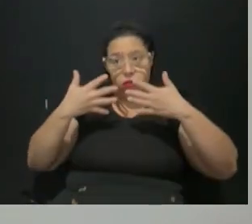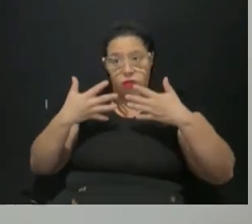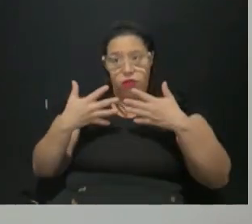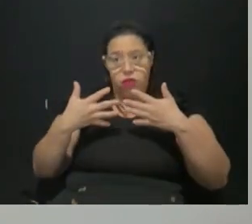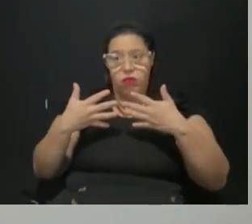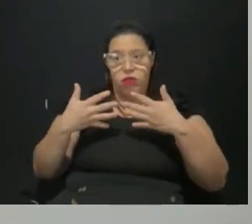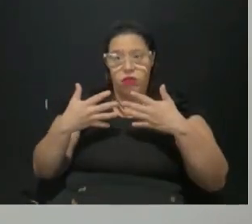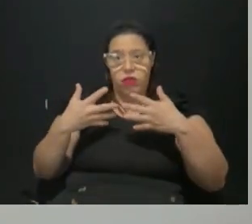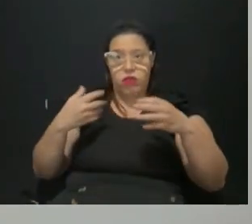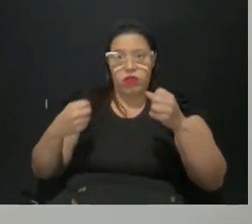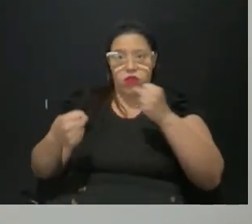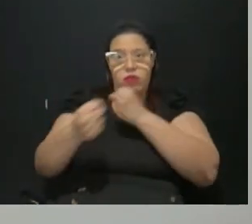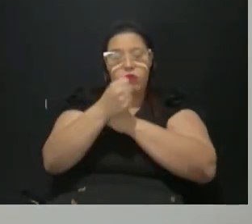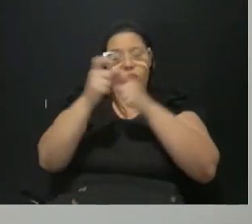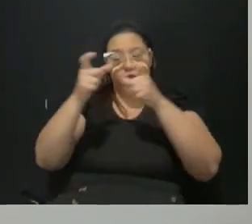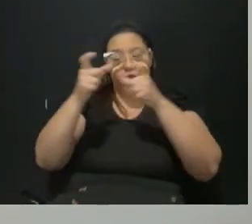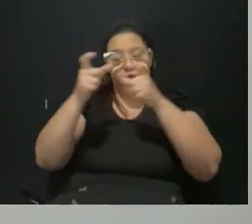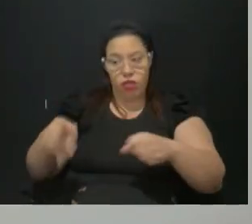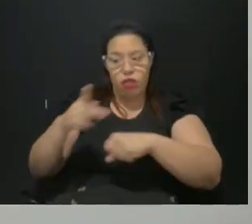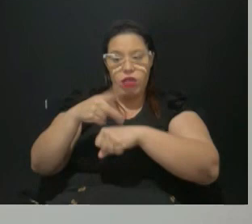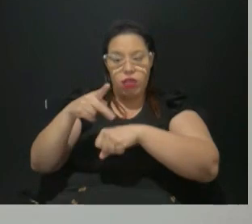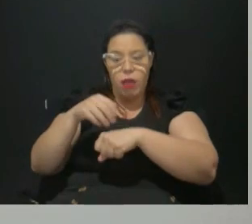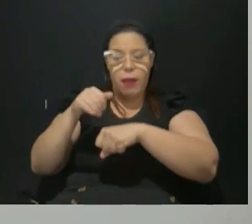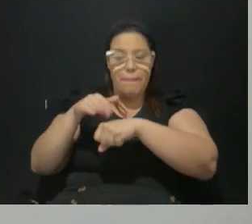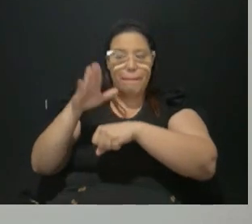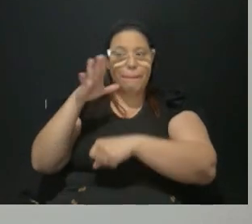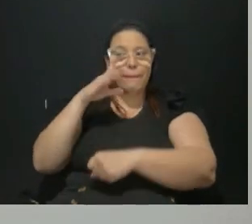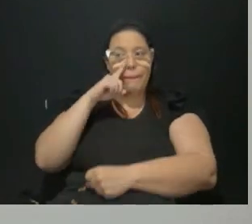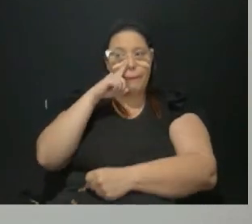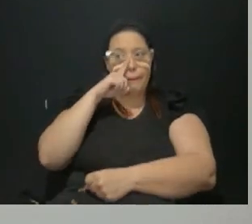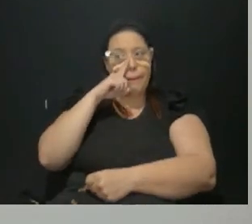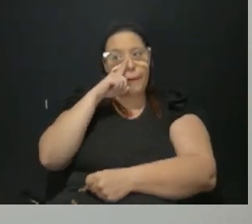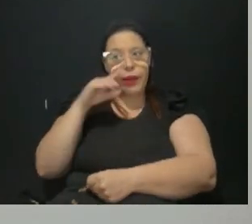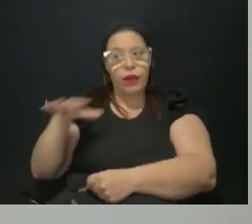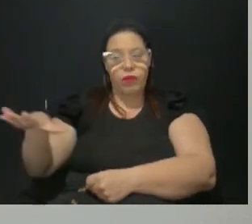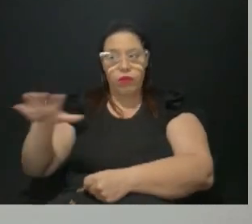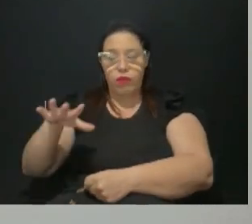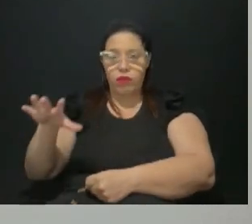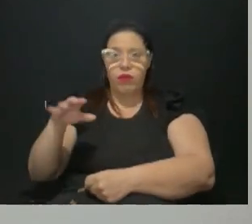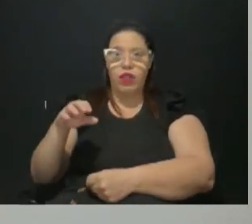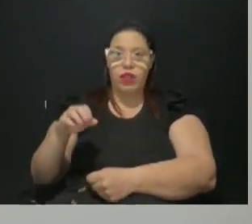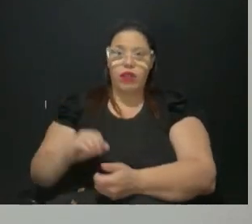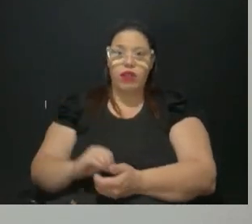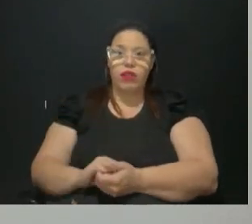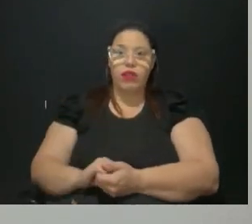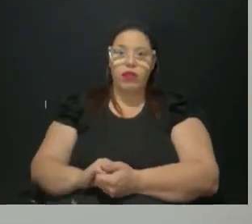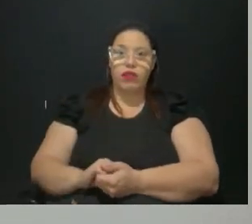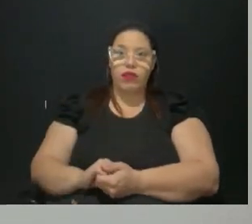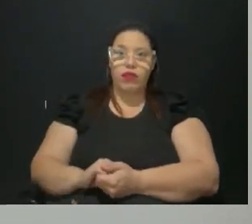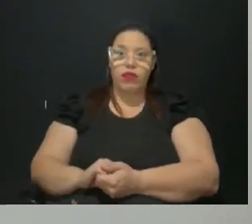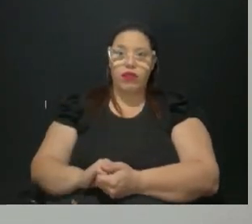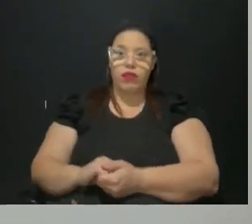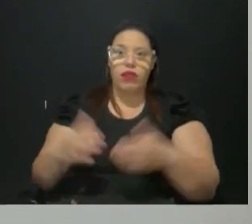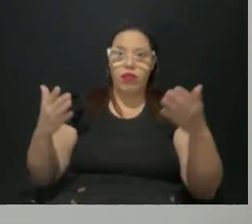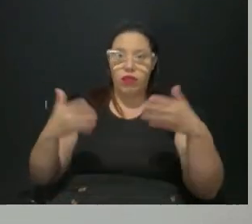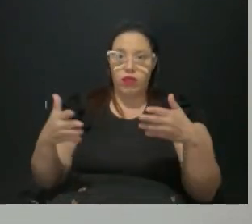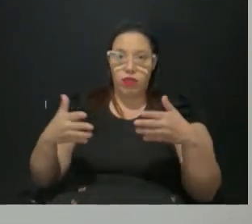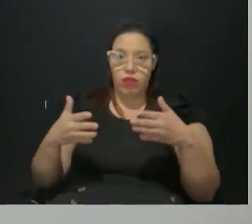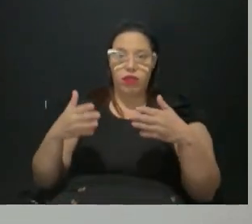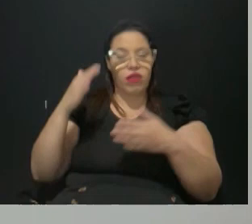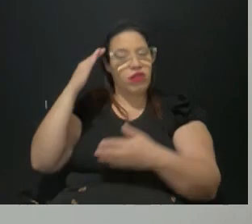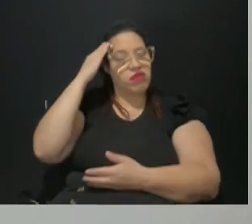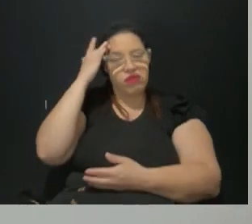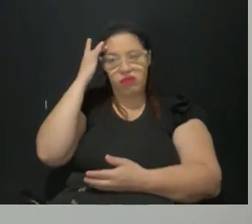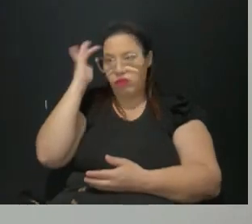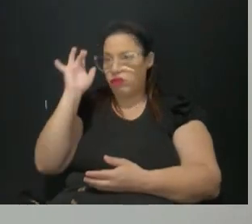é de tentar fazer o bloqueio local daqueles países com maior risco e nas regiões de maior transmissão. Mas nesse momento a gente já sabe que